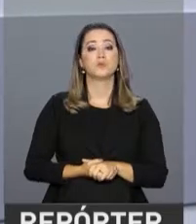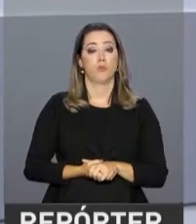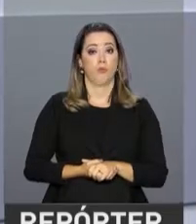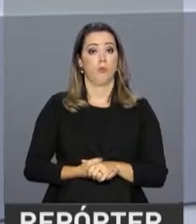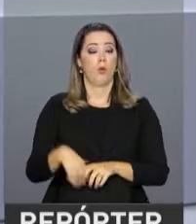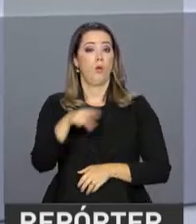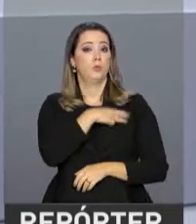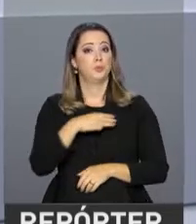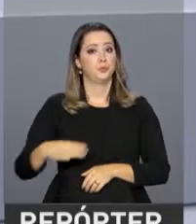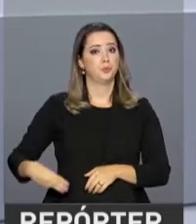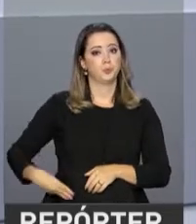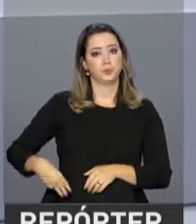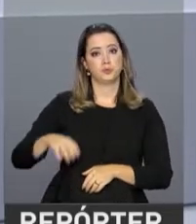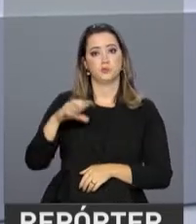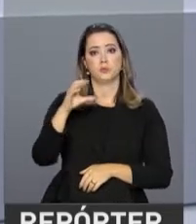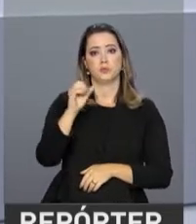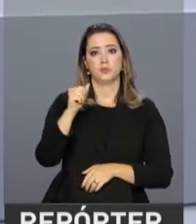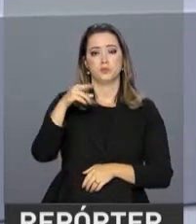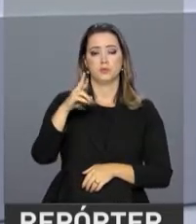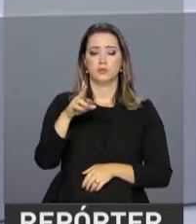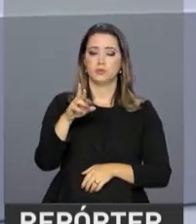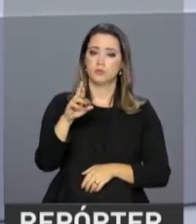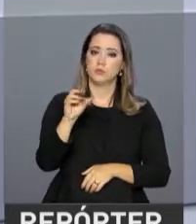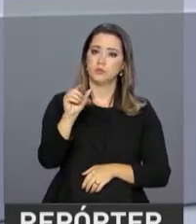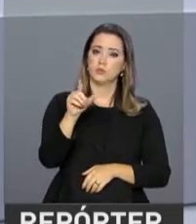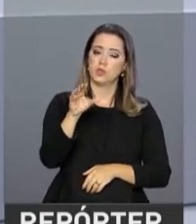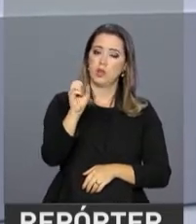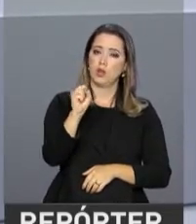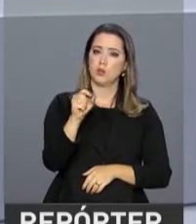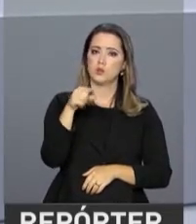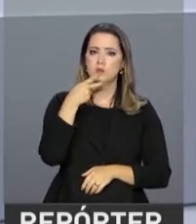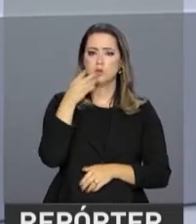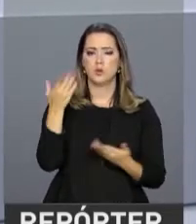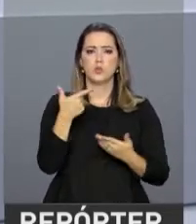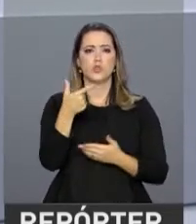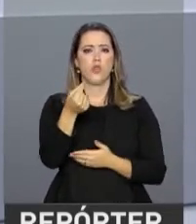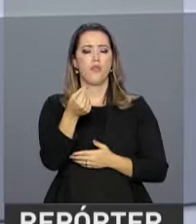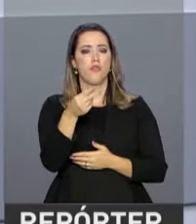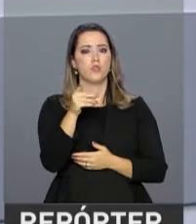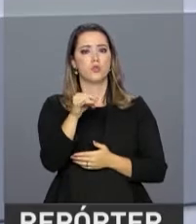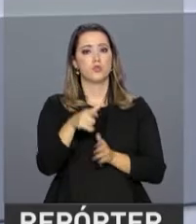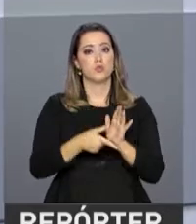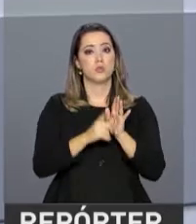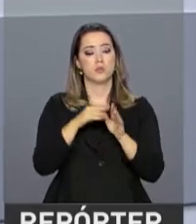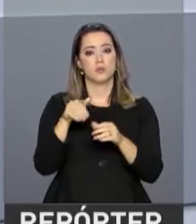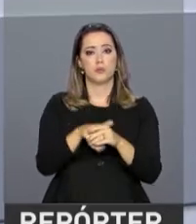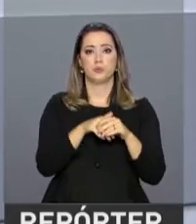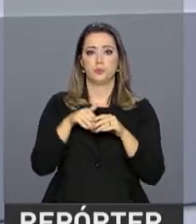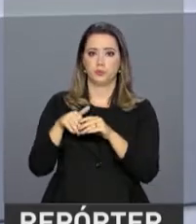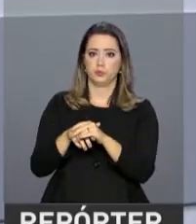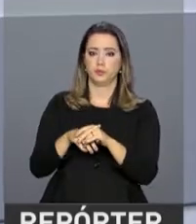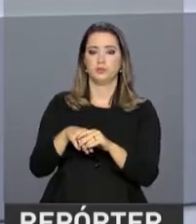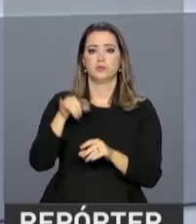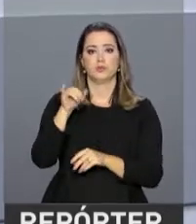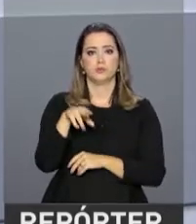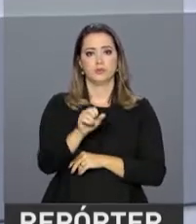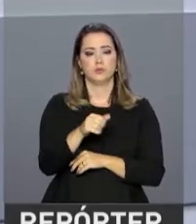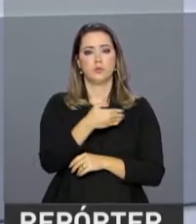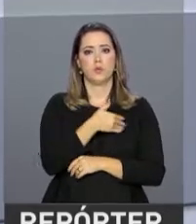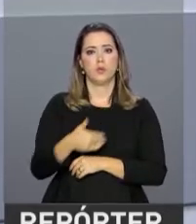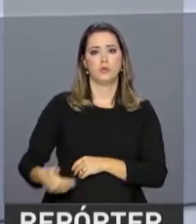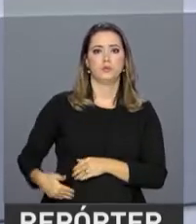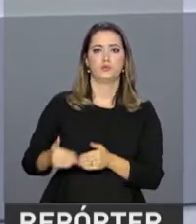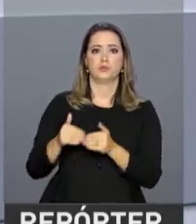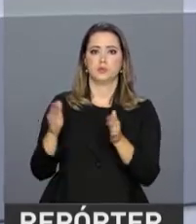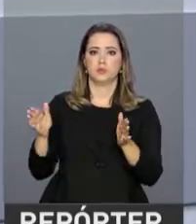secretaria de governo carlos marun disse hoje que há 20 dias do início da votação da reforma da previdência o governo está aberto a